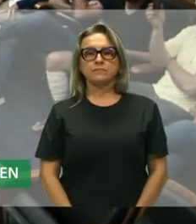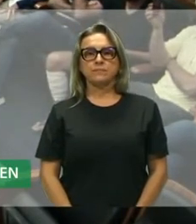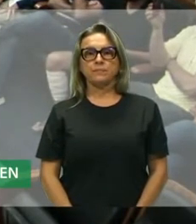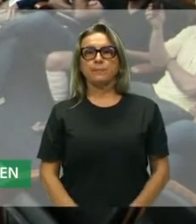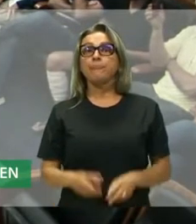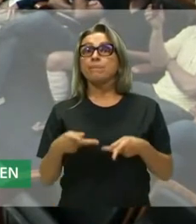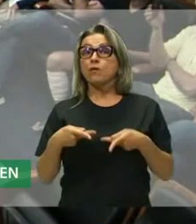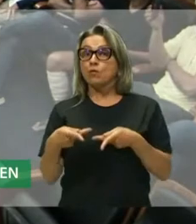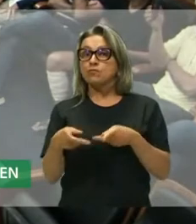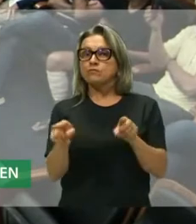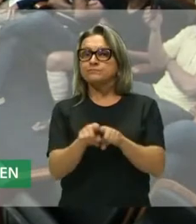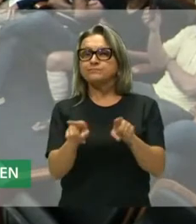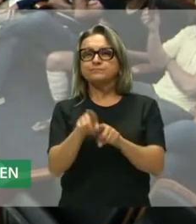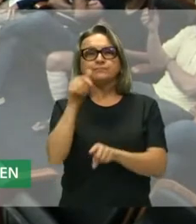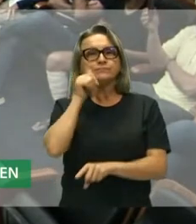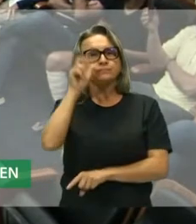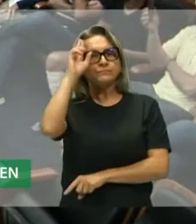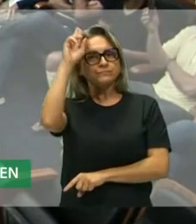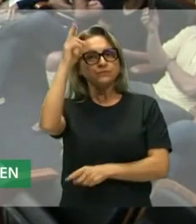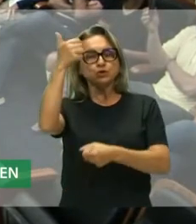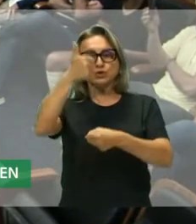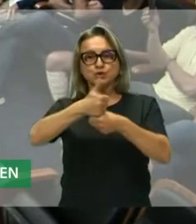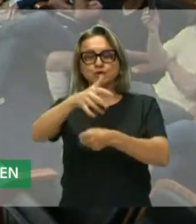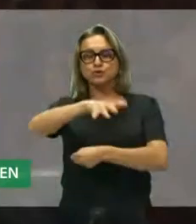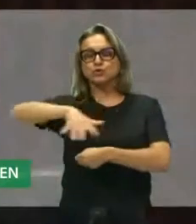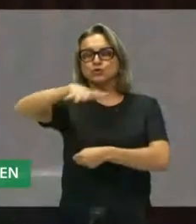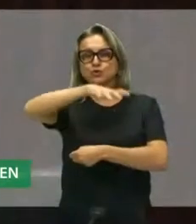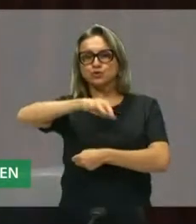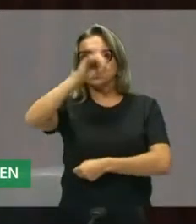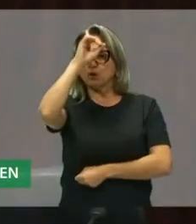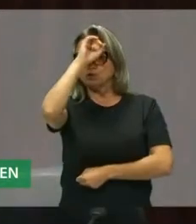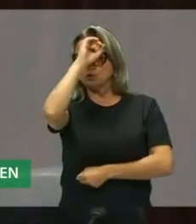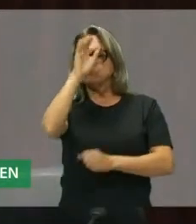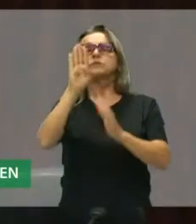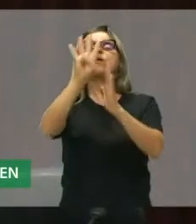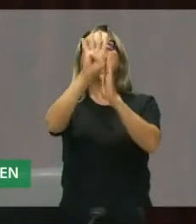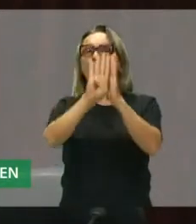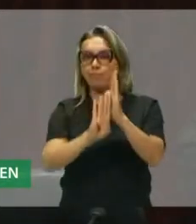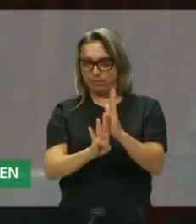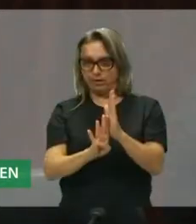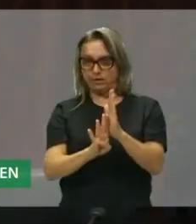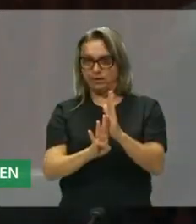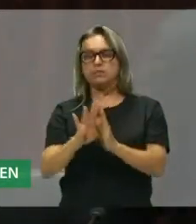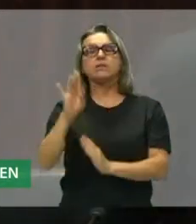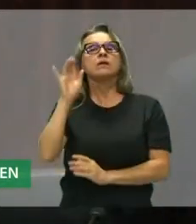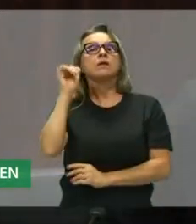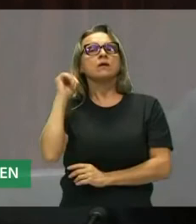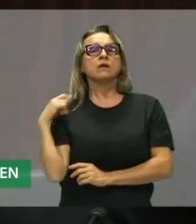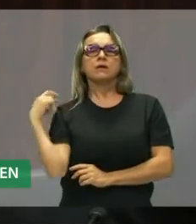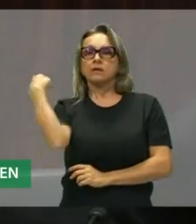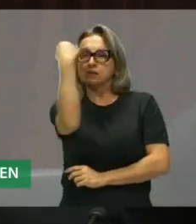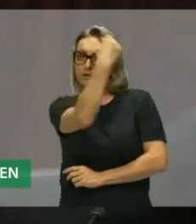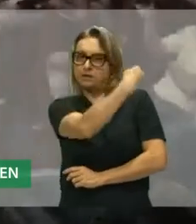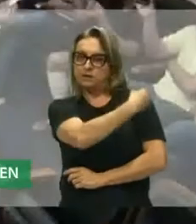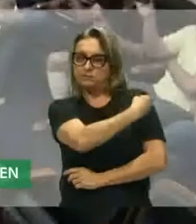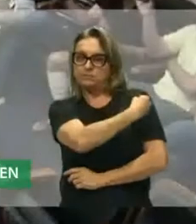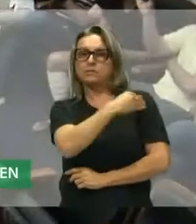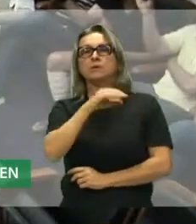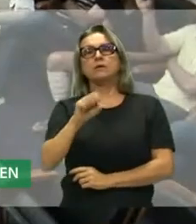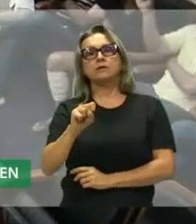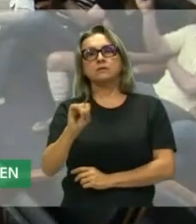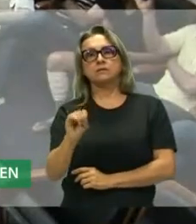Convidamos a senhora diretora-geral do Hospital e Maternidade, Marieta Konder Bornhauser, irmã Simone Santana.